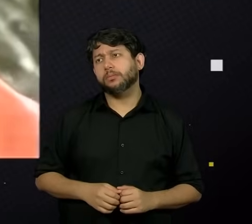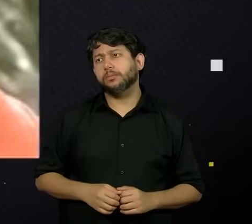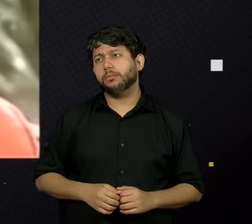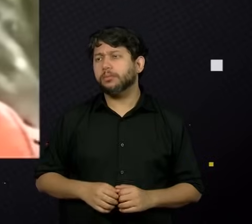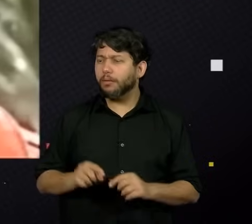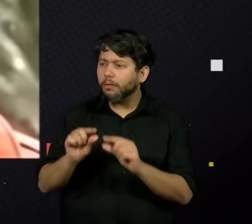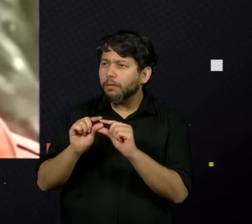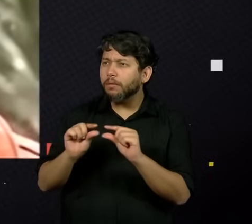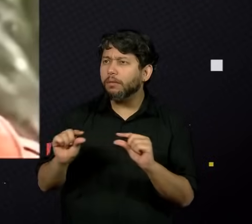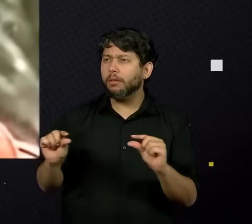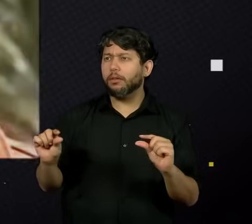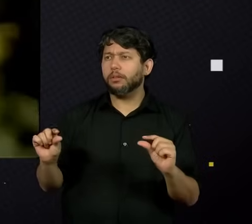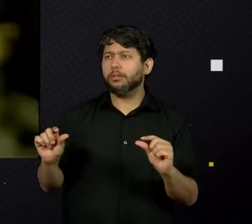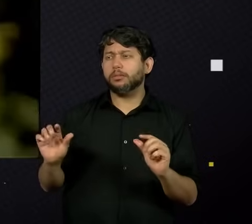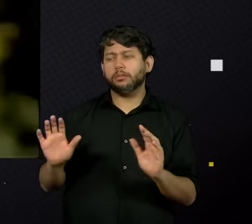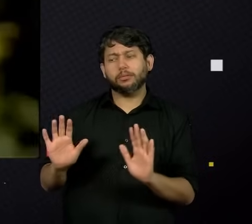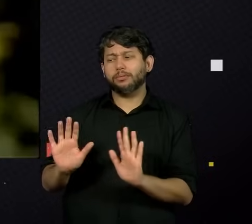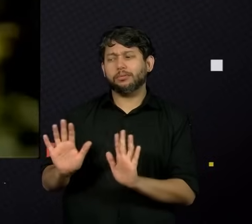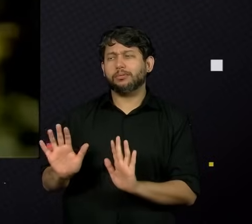Essa farsa foi longe demais.